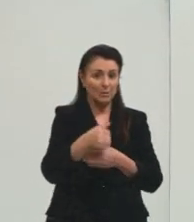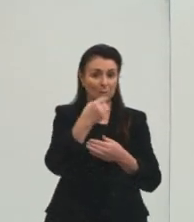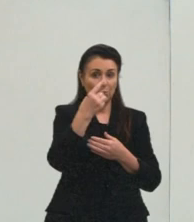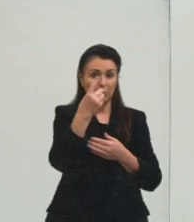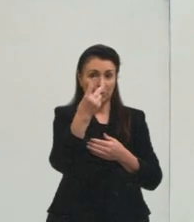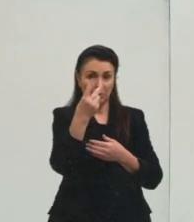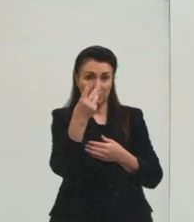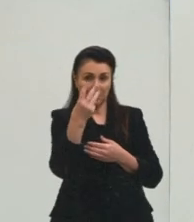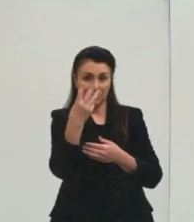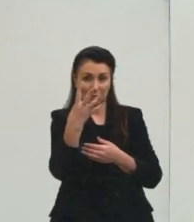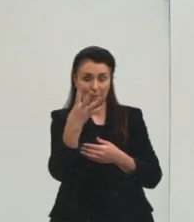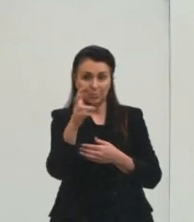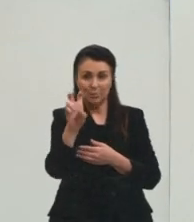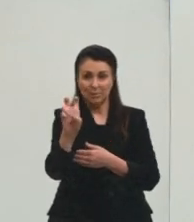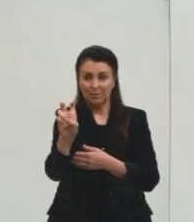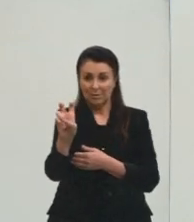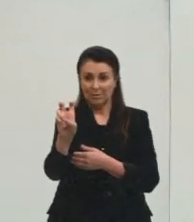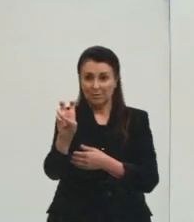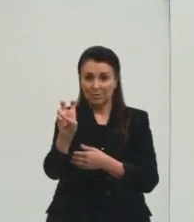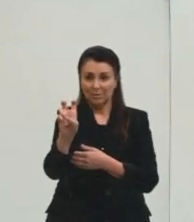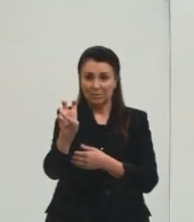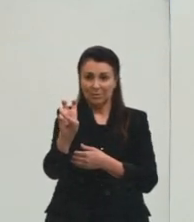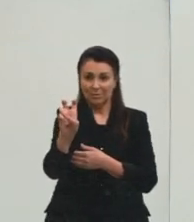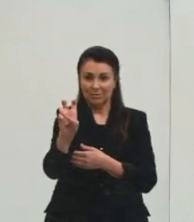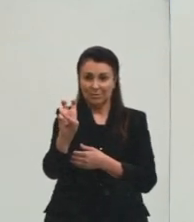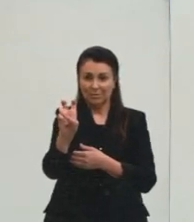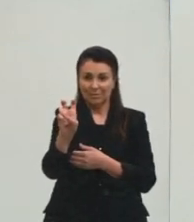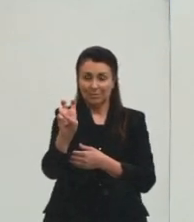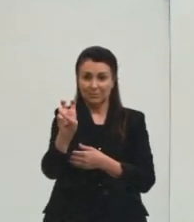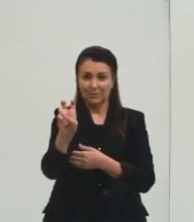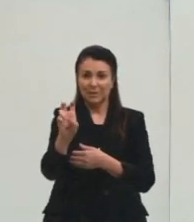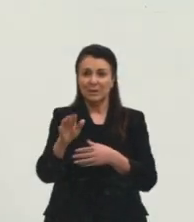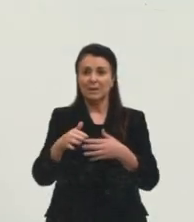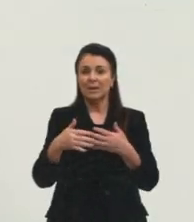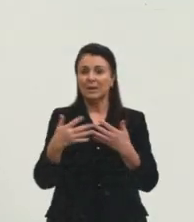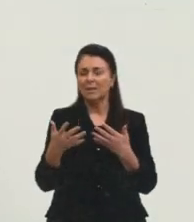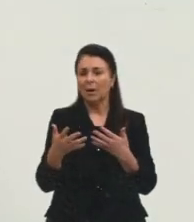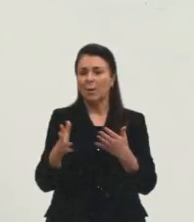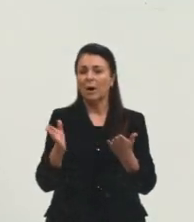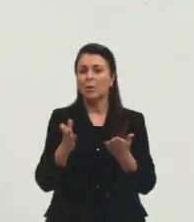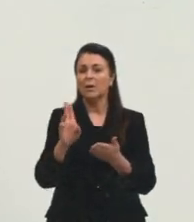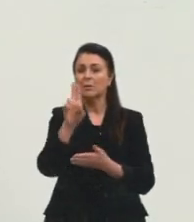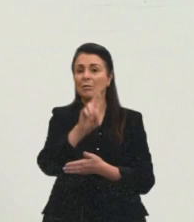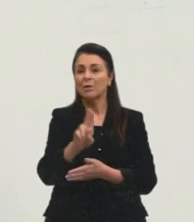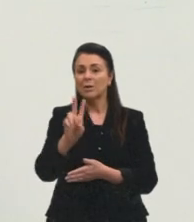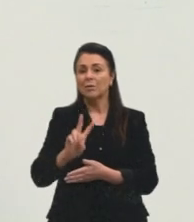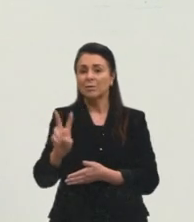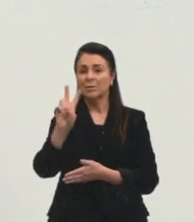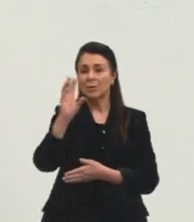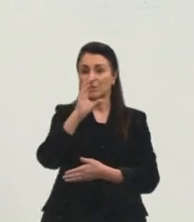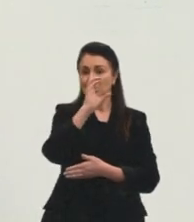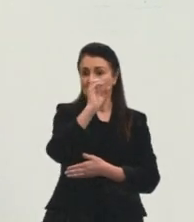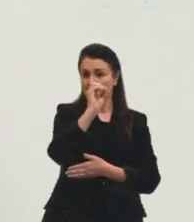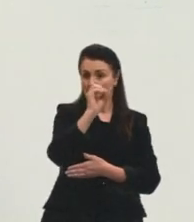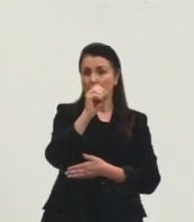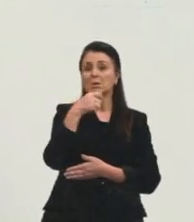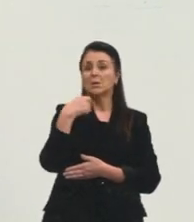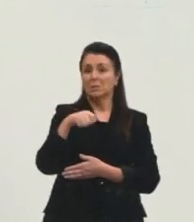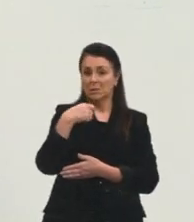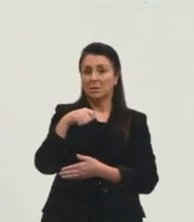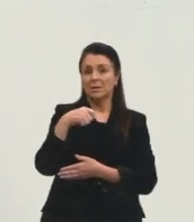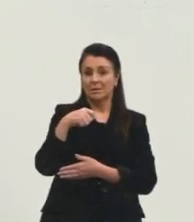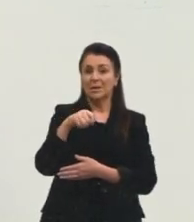3 4 e 5 essa, que a gente não conta aí eu coloco os valores de zeros aqui necessários